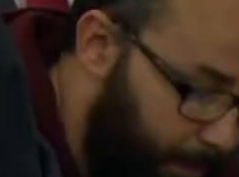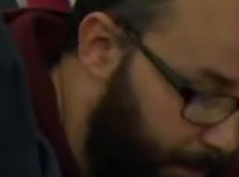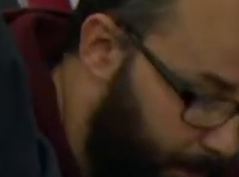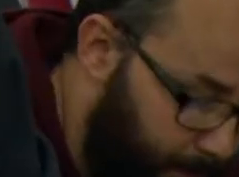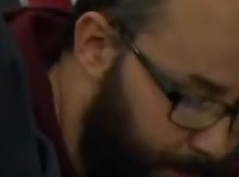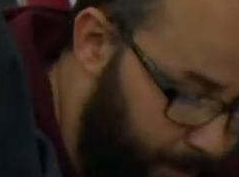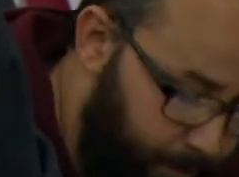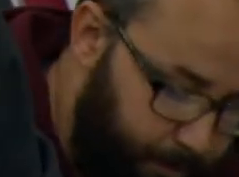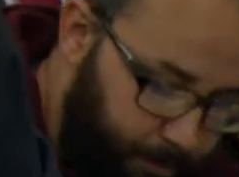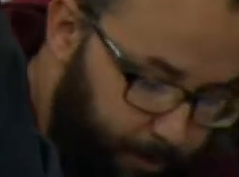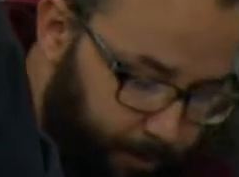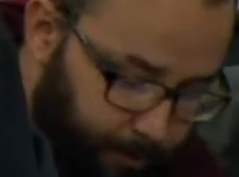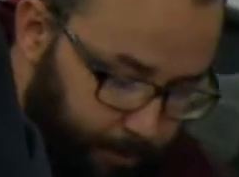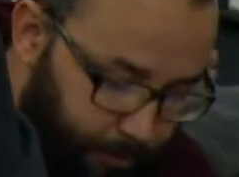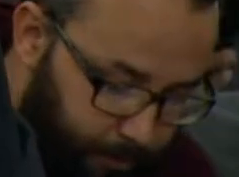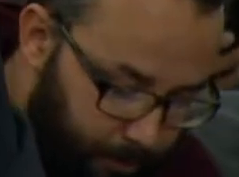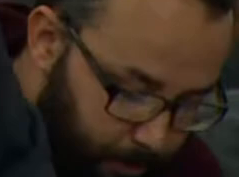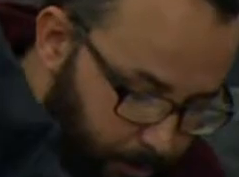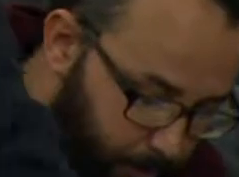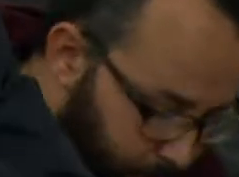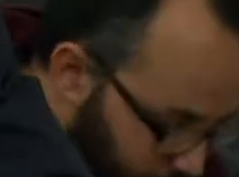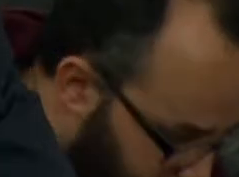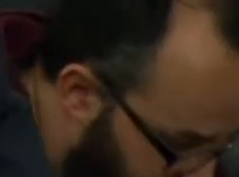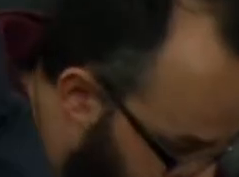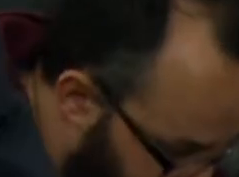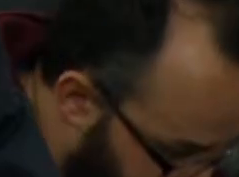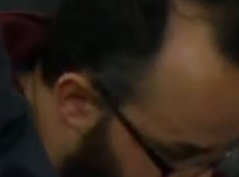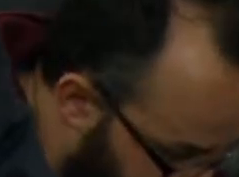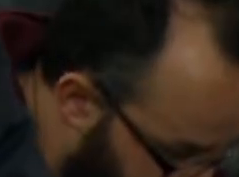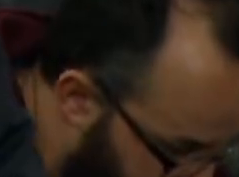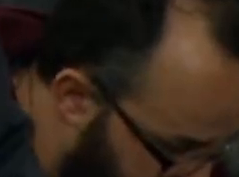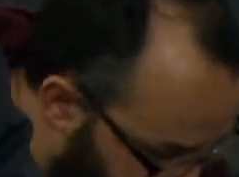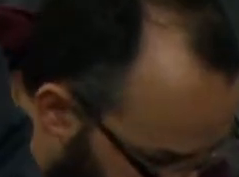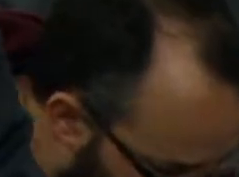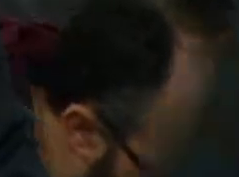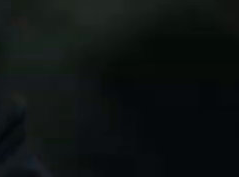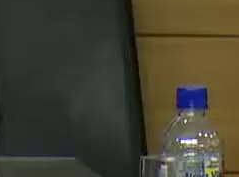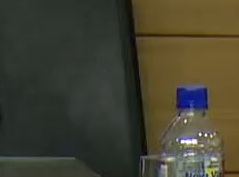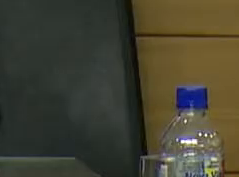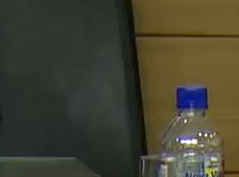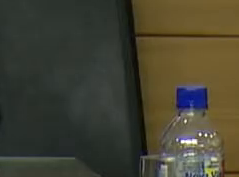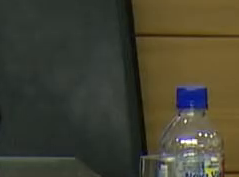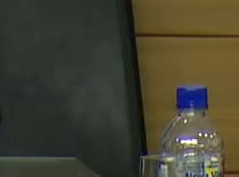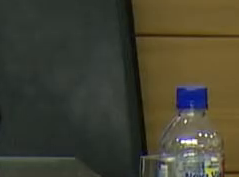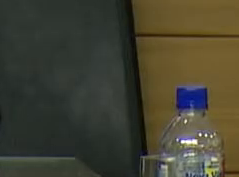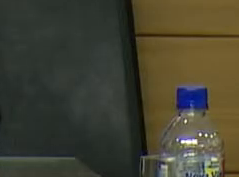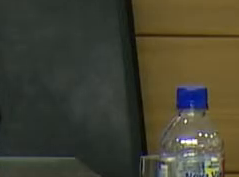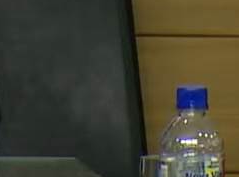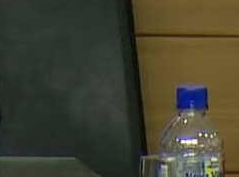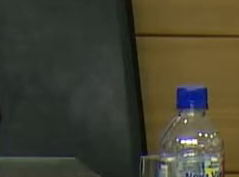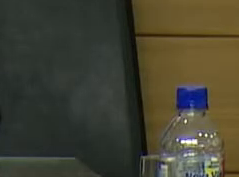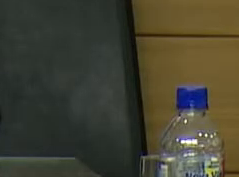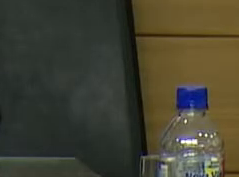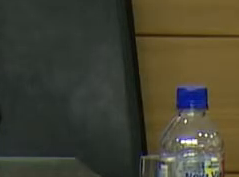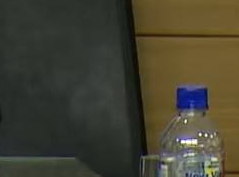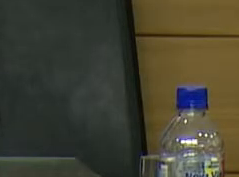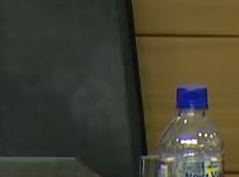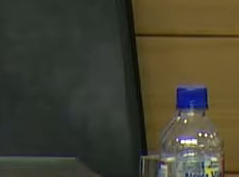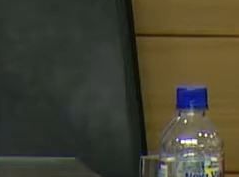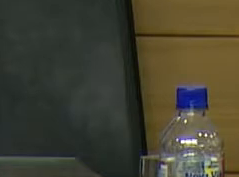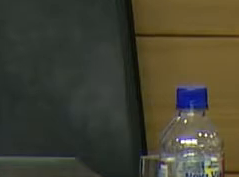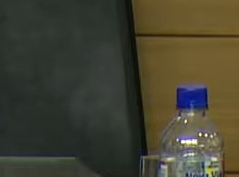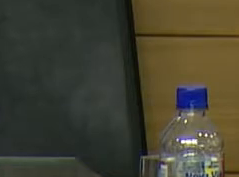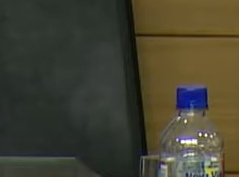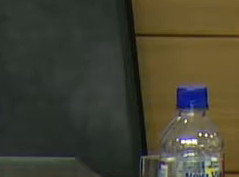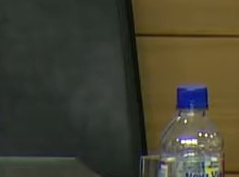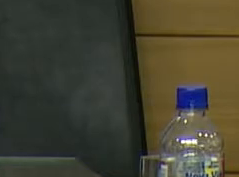projeto, a inversão de pauta do 197 somente? Ainda não dá, tem que esperar entrar na primeira discussão. Que é o primeiro, correto. O bloco de segunda